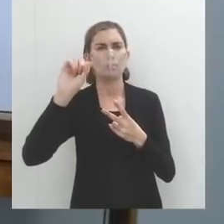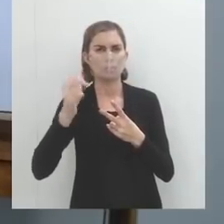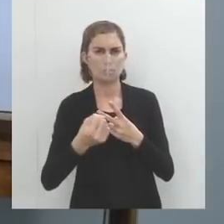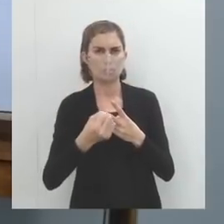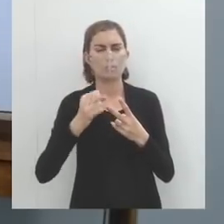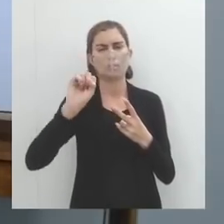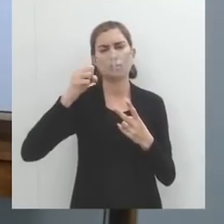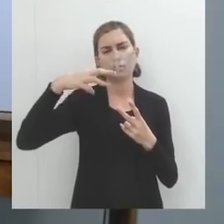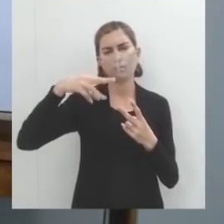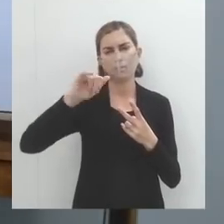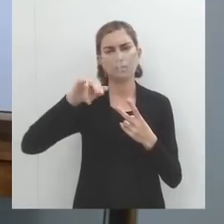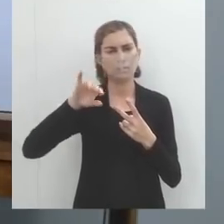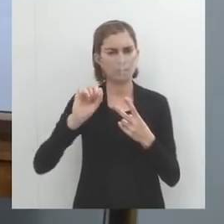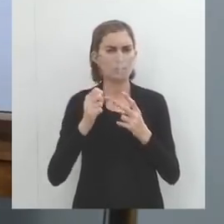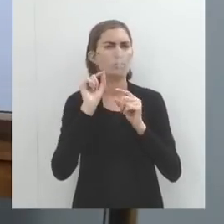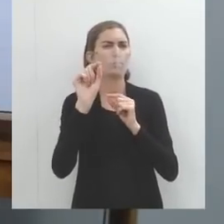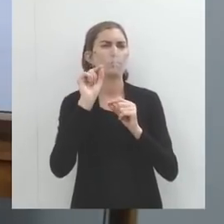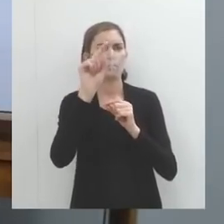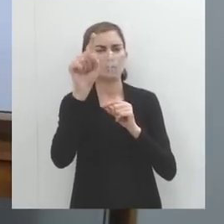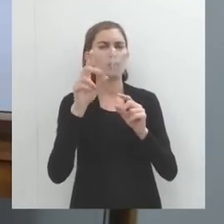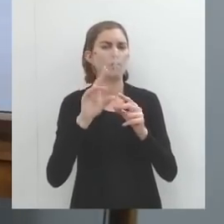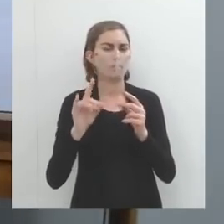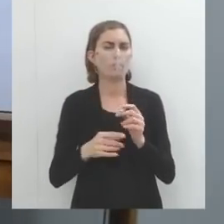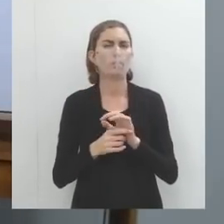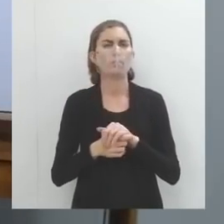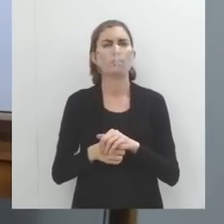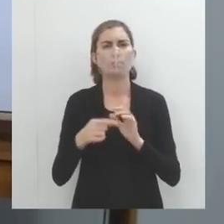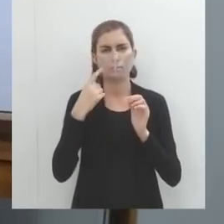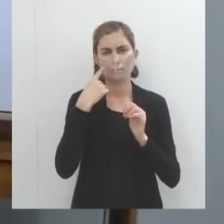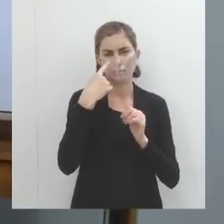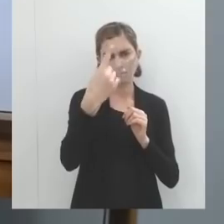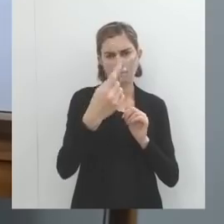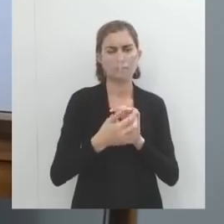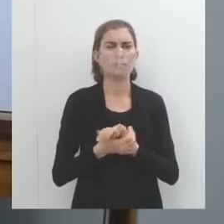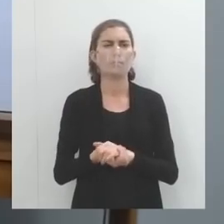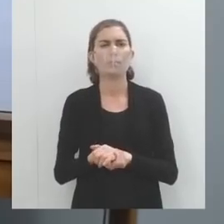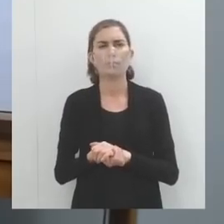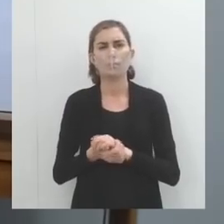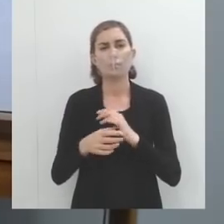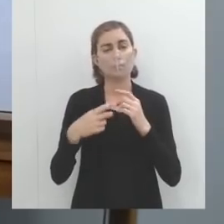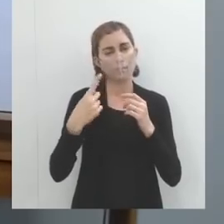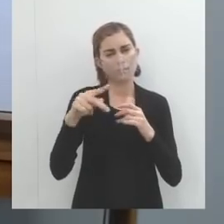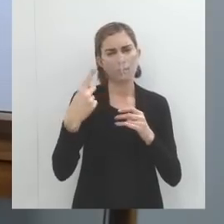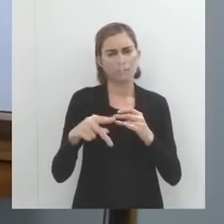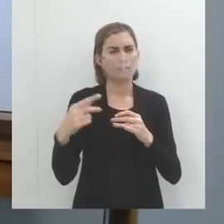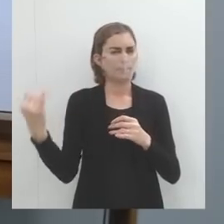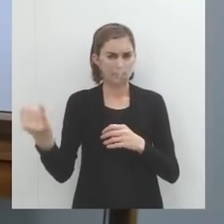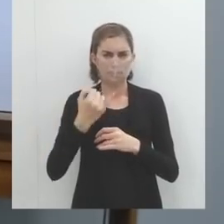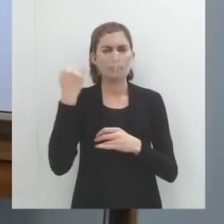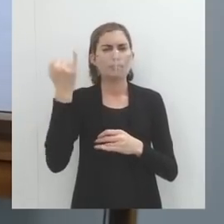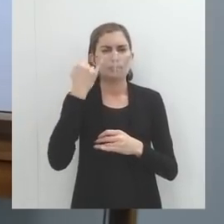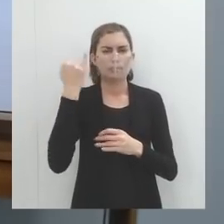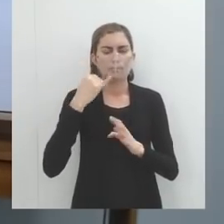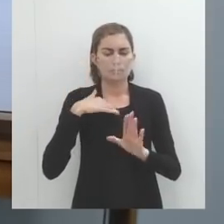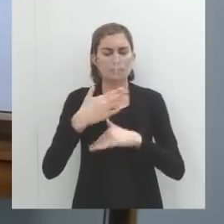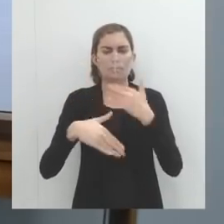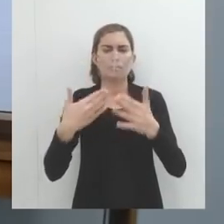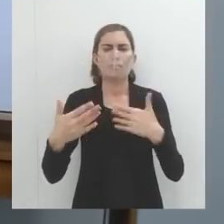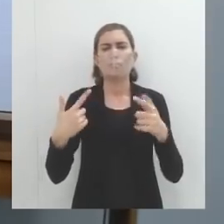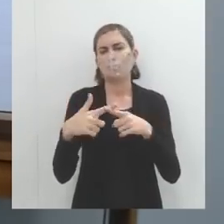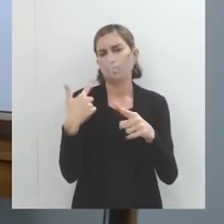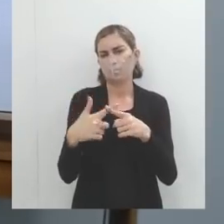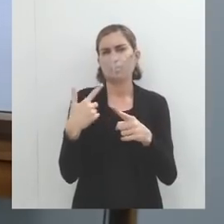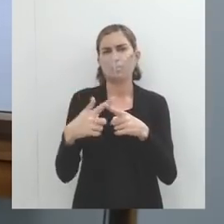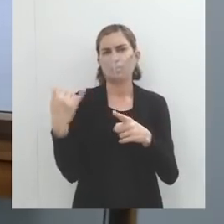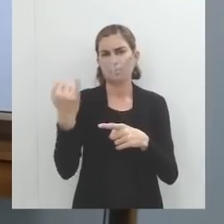vesículas seminais. Aí qual é o detalhe? As vesículas seminais, elas são importantíssimas para o processo. Aí você vai dizer assim, mas por que